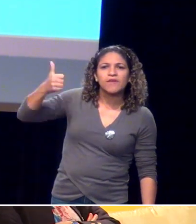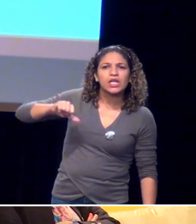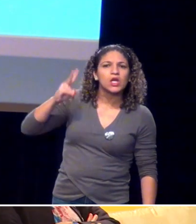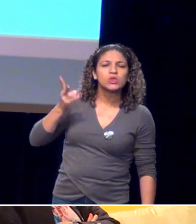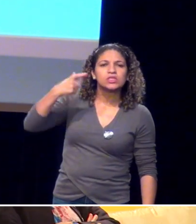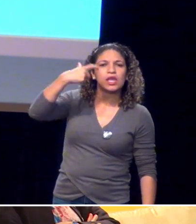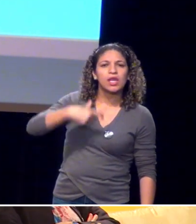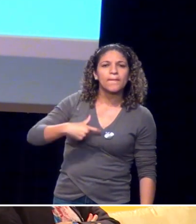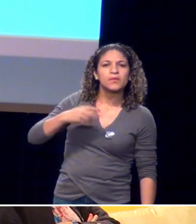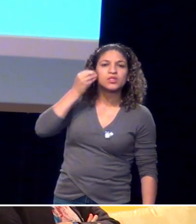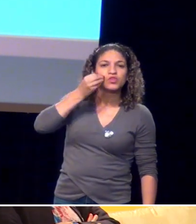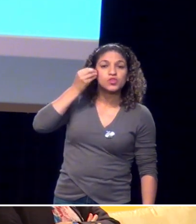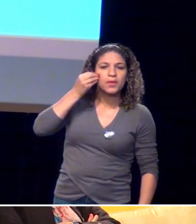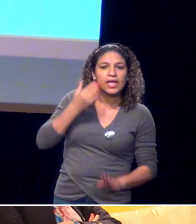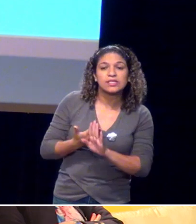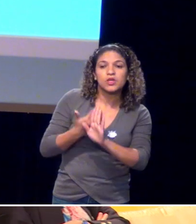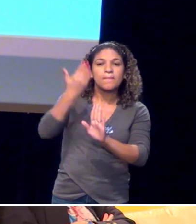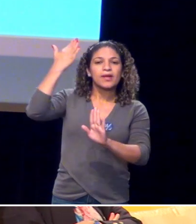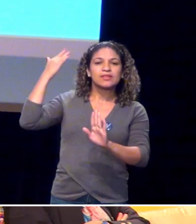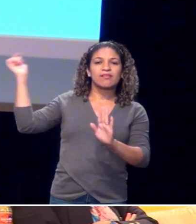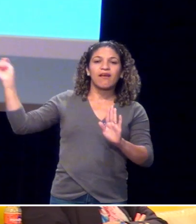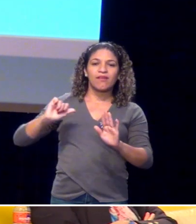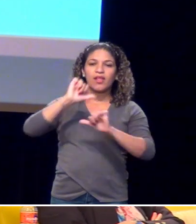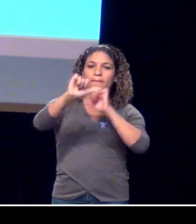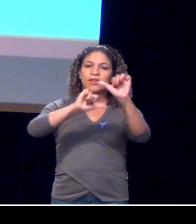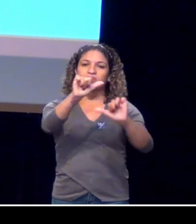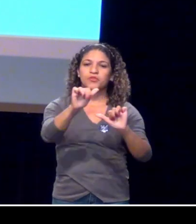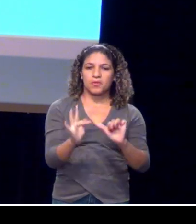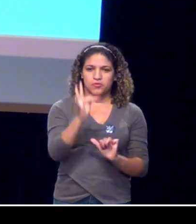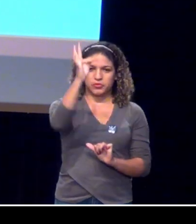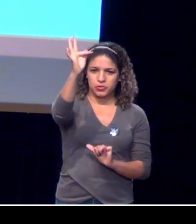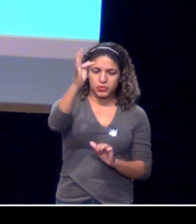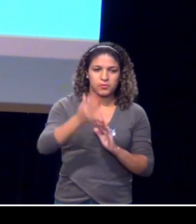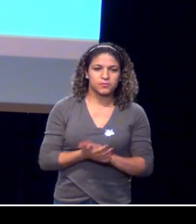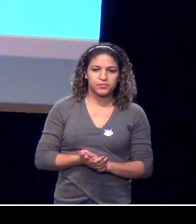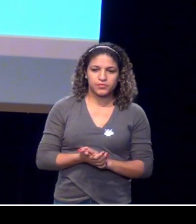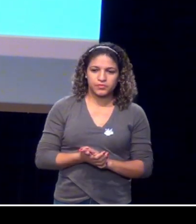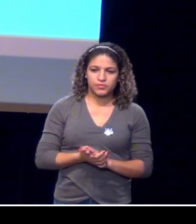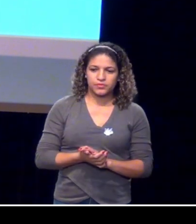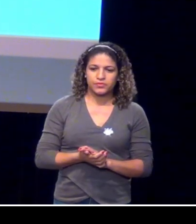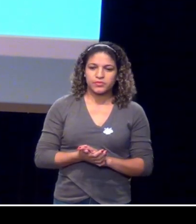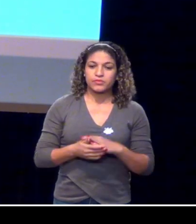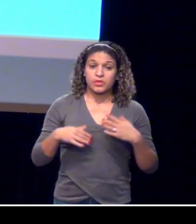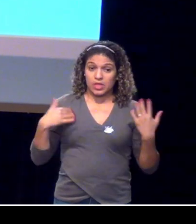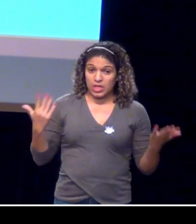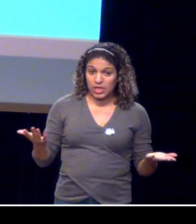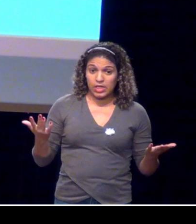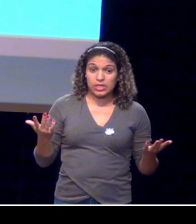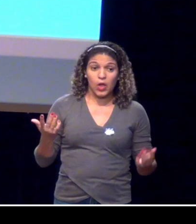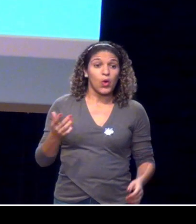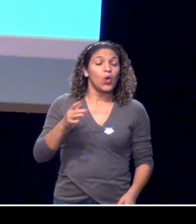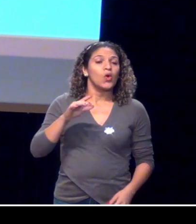que podem, então, transformar este futuro. Este excedente de visão